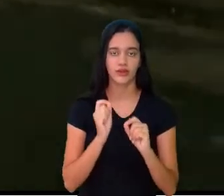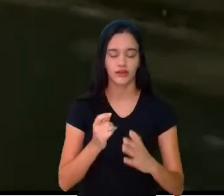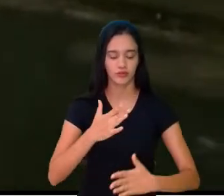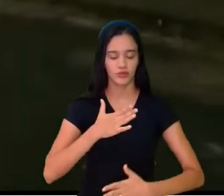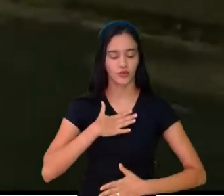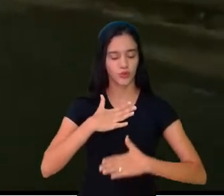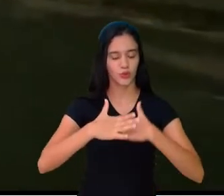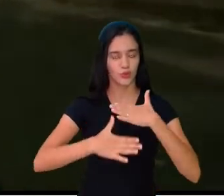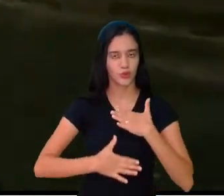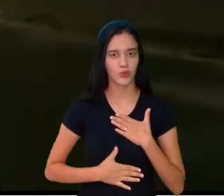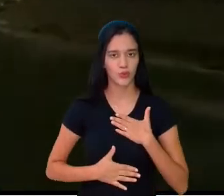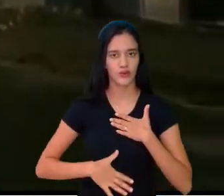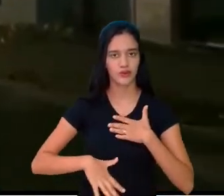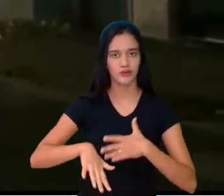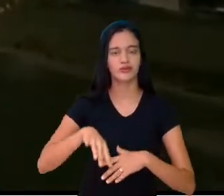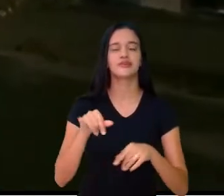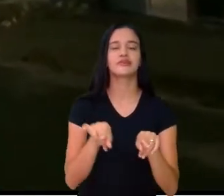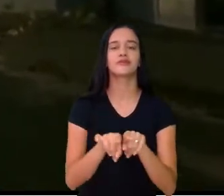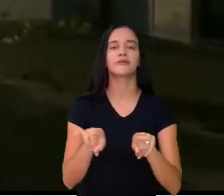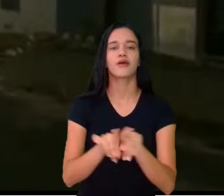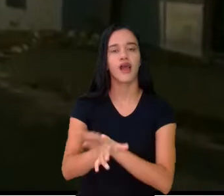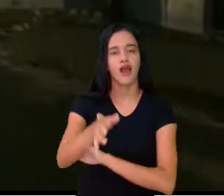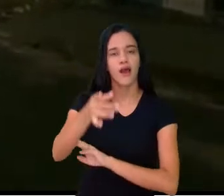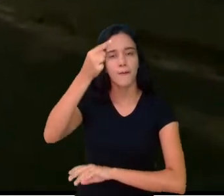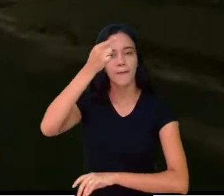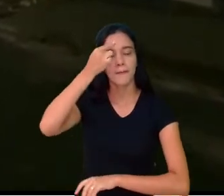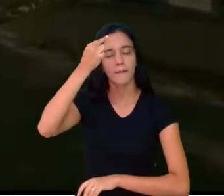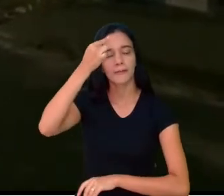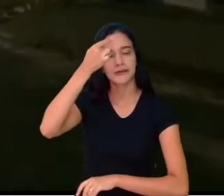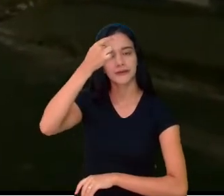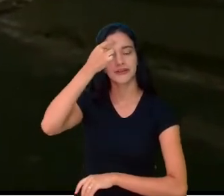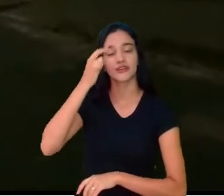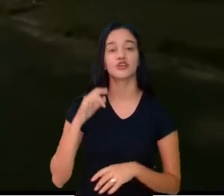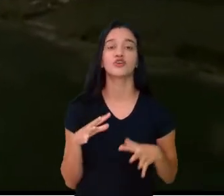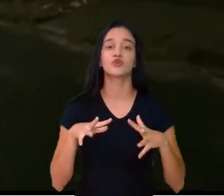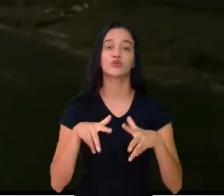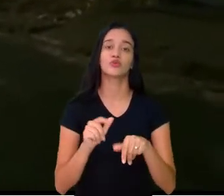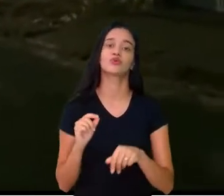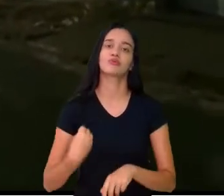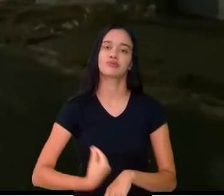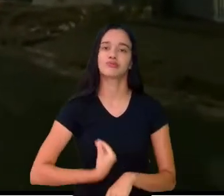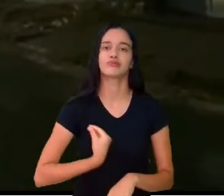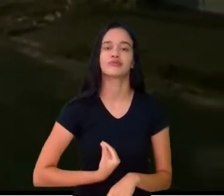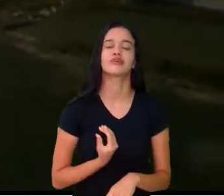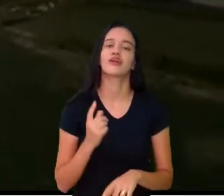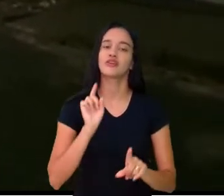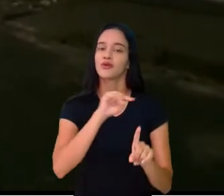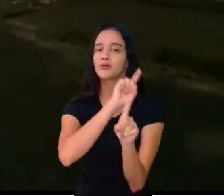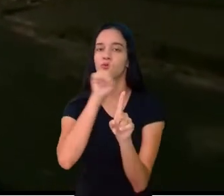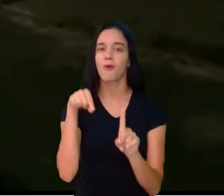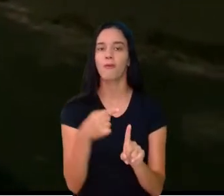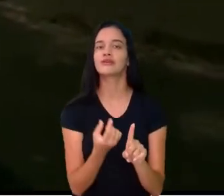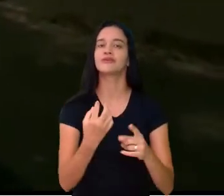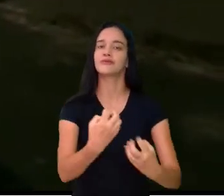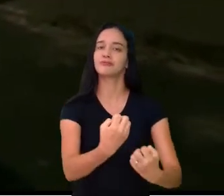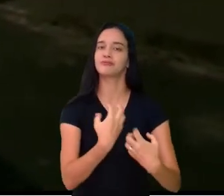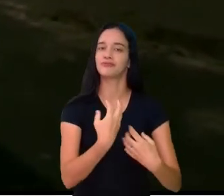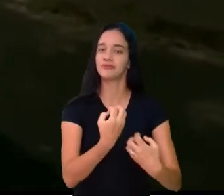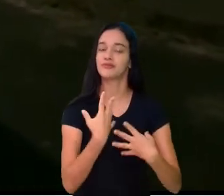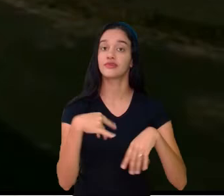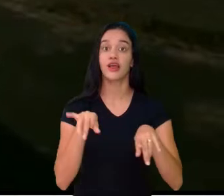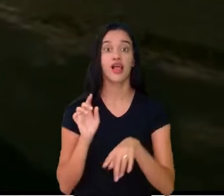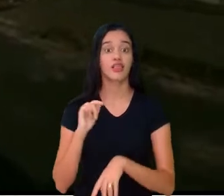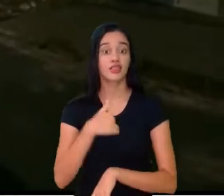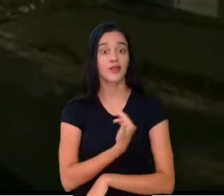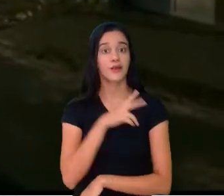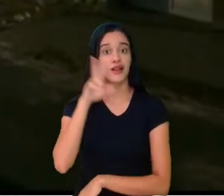alma, até as mentes, porque tudo na nossa vida vem com o propósito de nos ensinar Aí lembramos